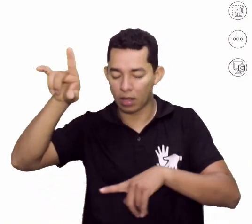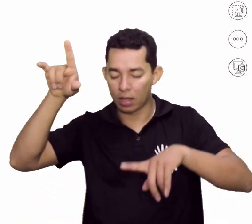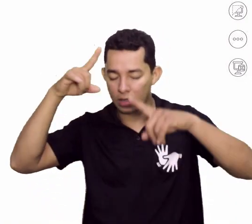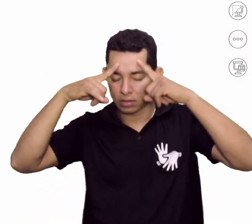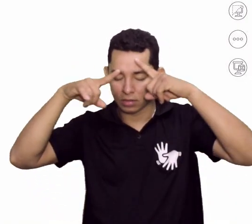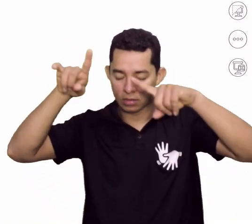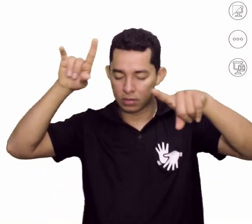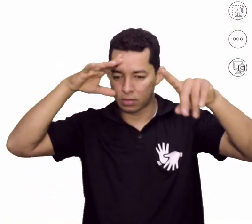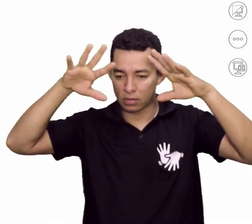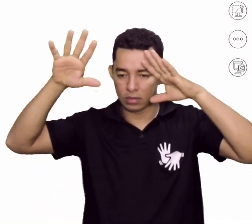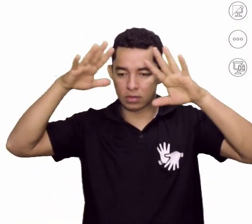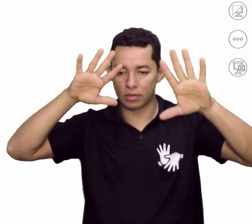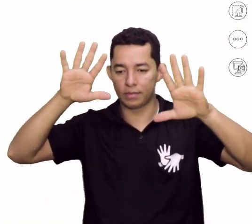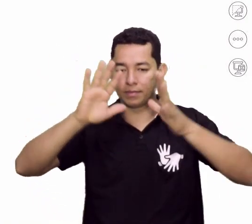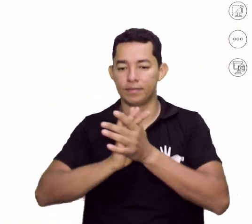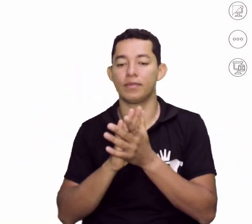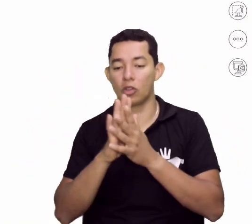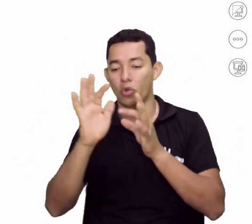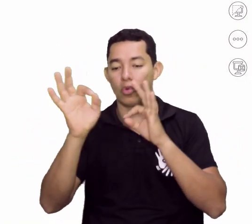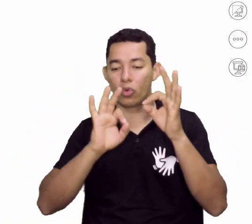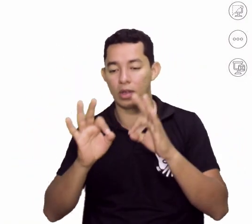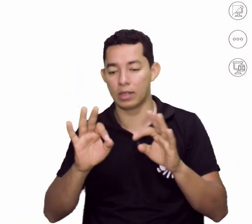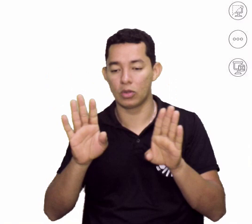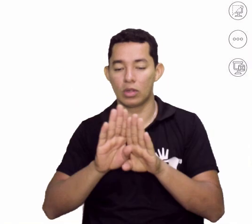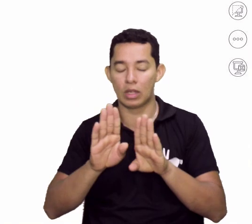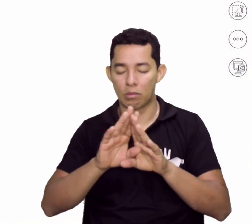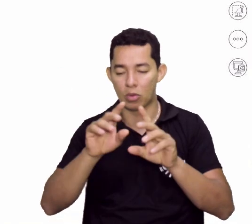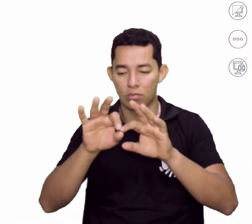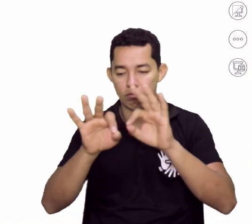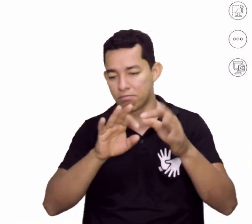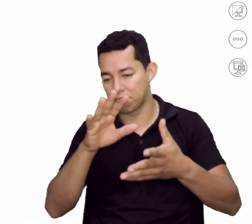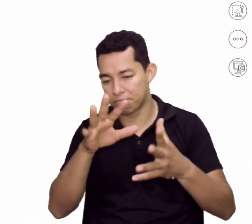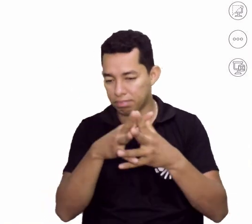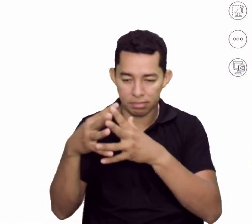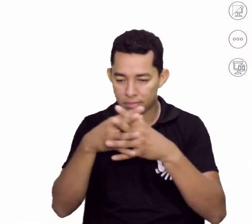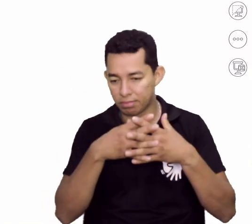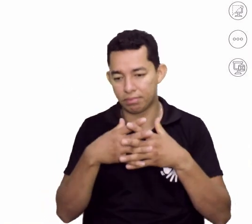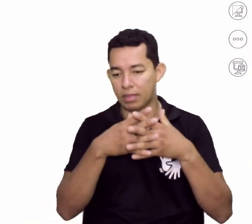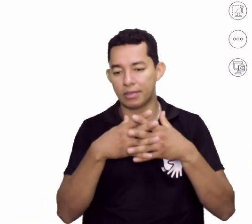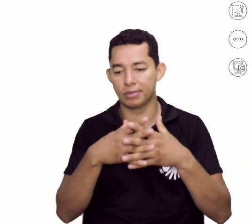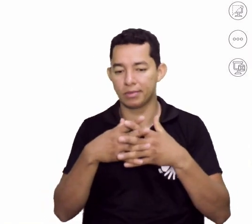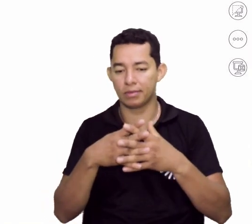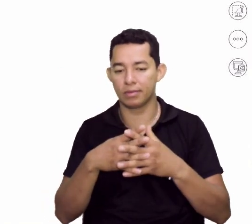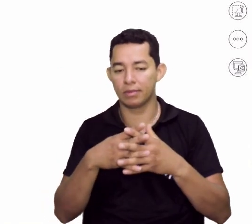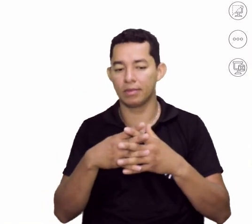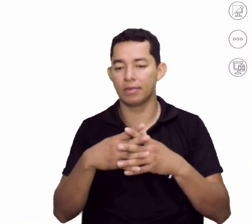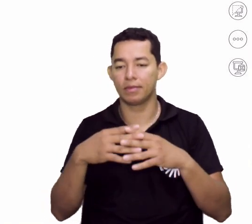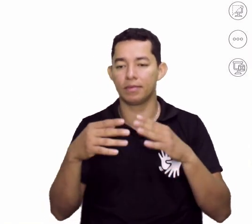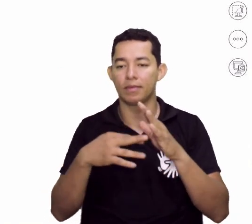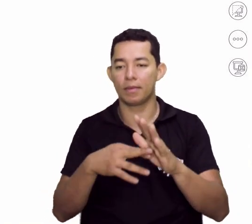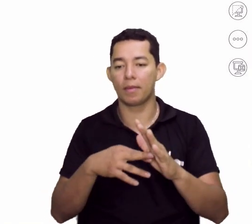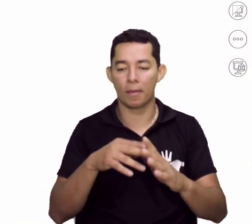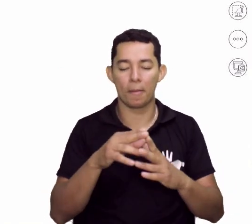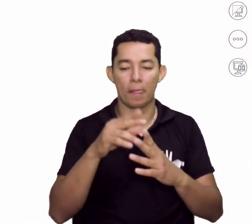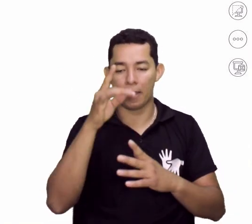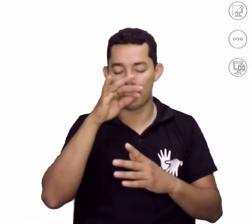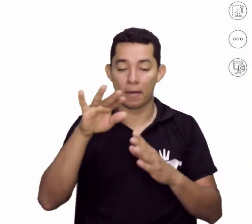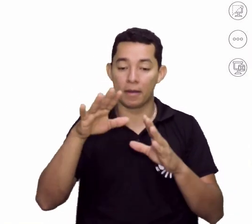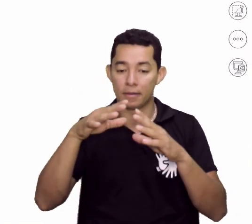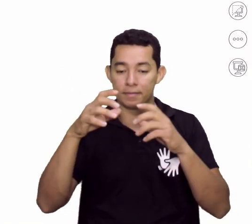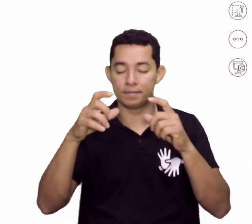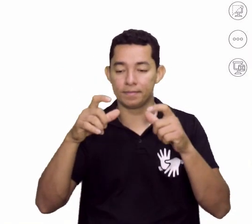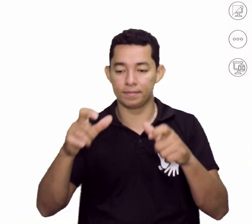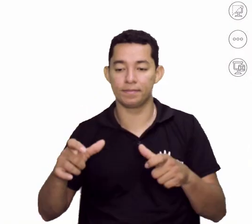tanto harmonias quanto desarmonias. Rejeitando pintar uma ilusão realista de espaço, enfatizavam